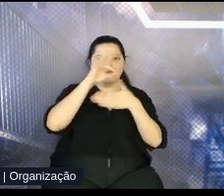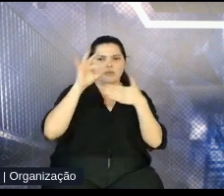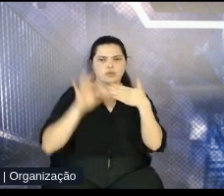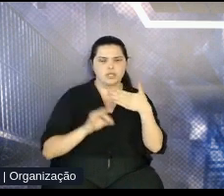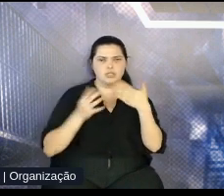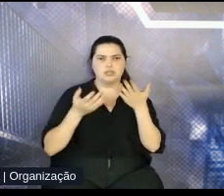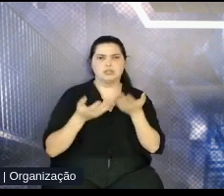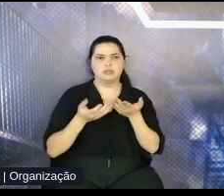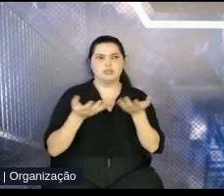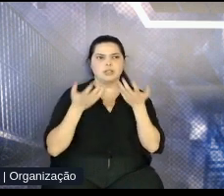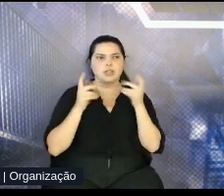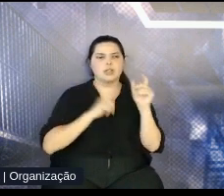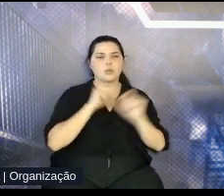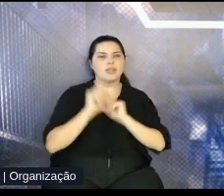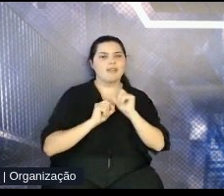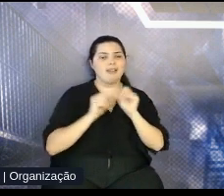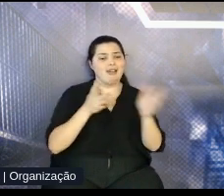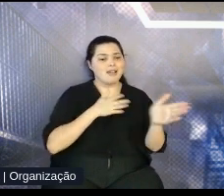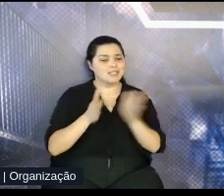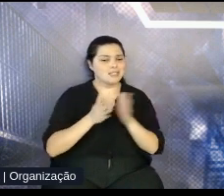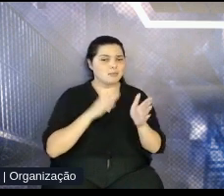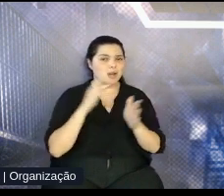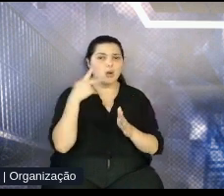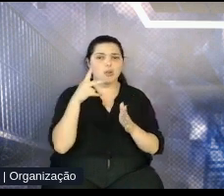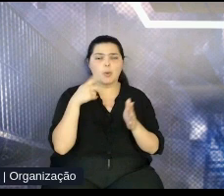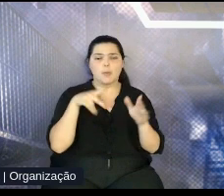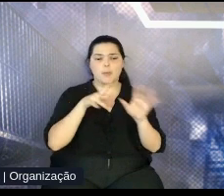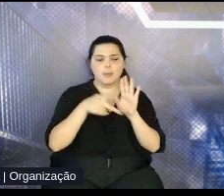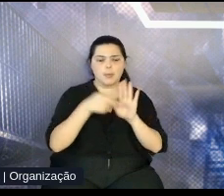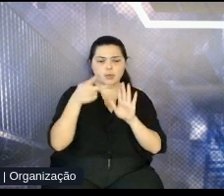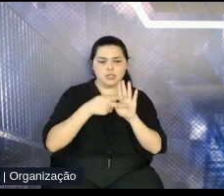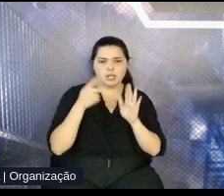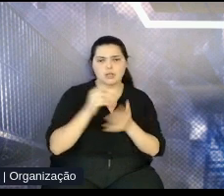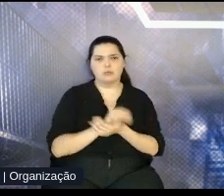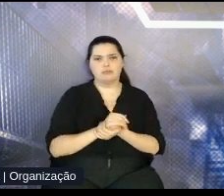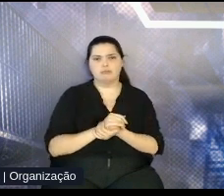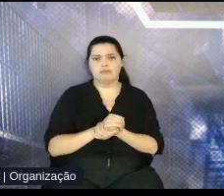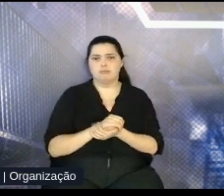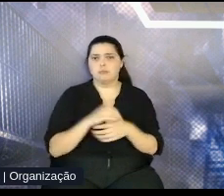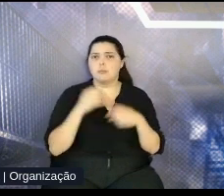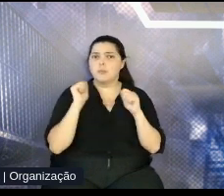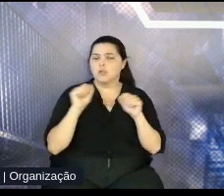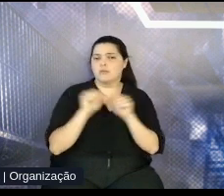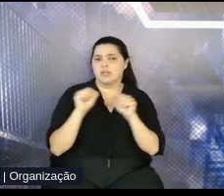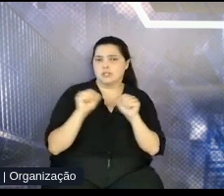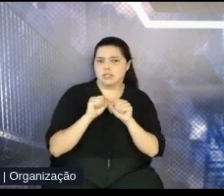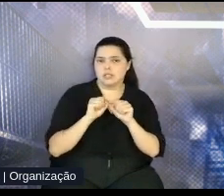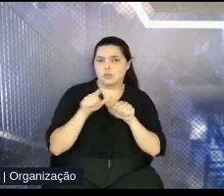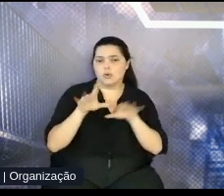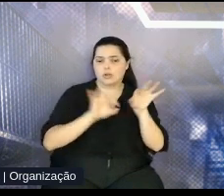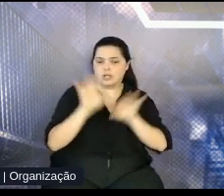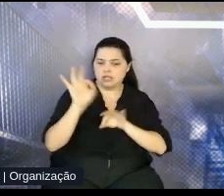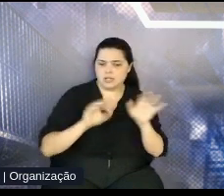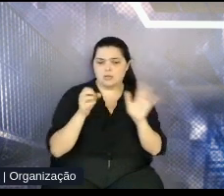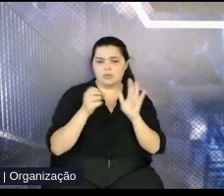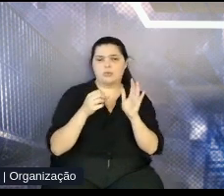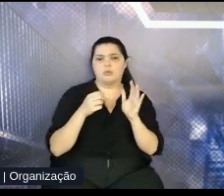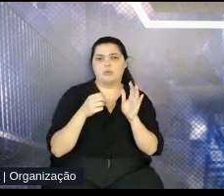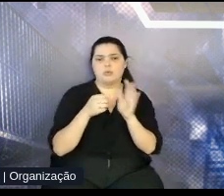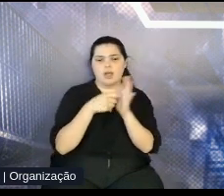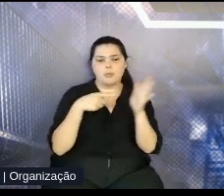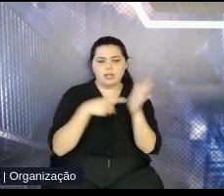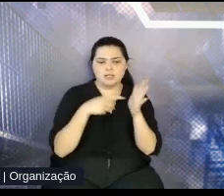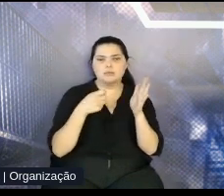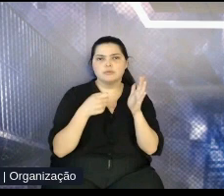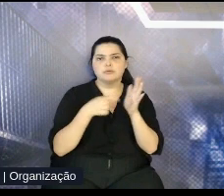um mínimo de acessibilidade dentro do seu projeto web, não custa nada, enquanto você está montando a sua aplicação, você rodar